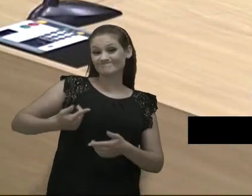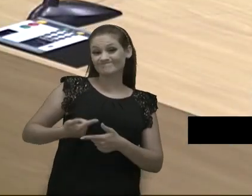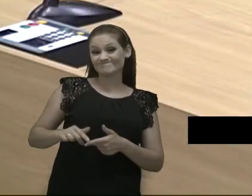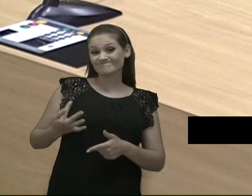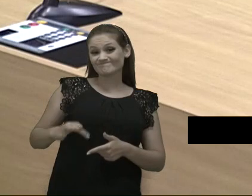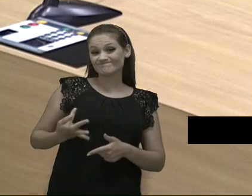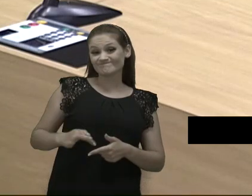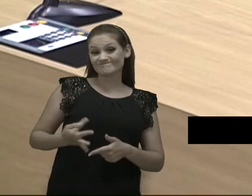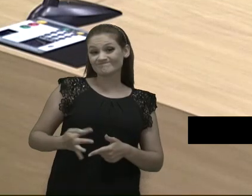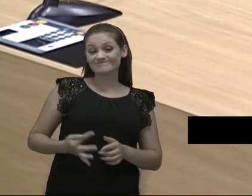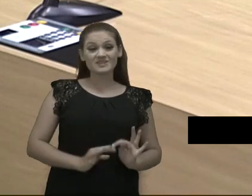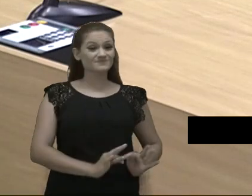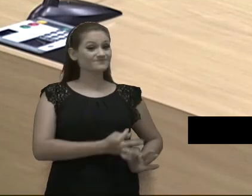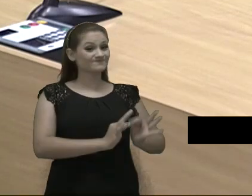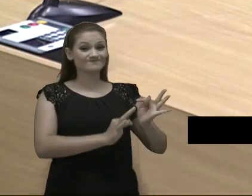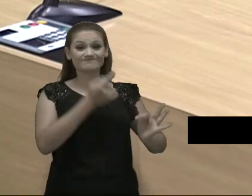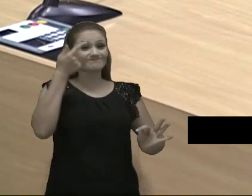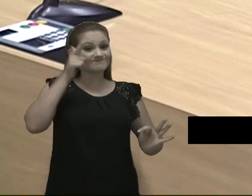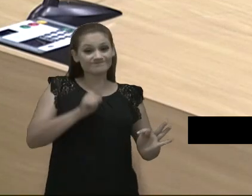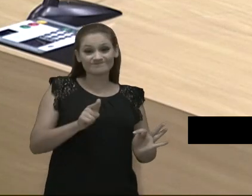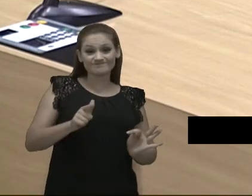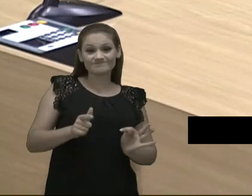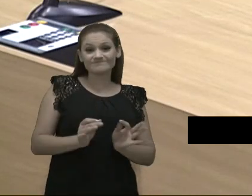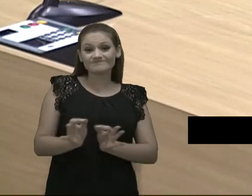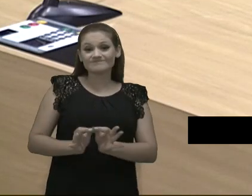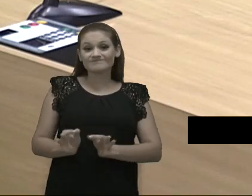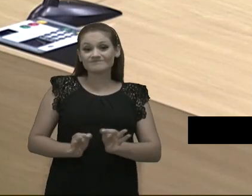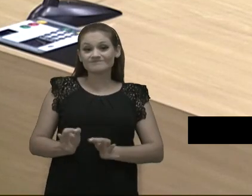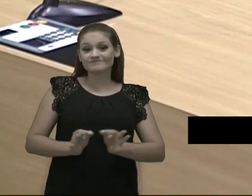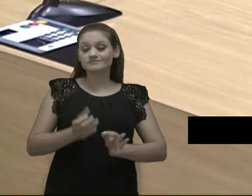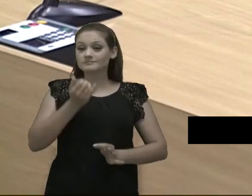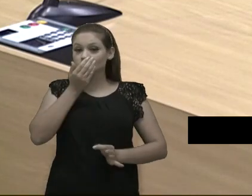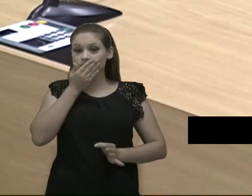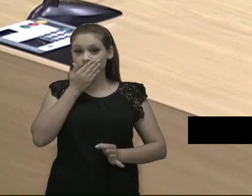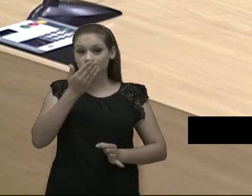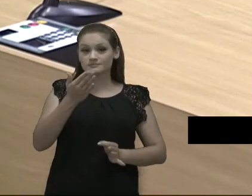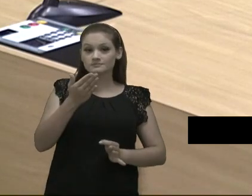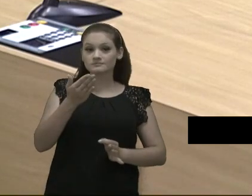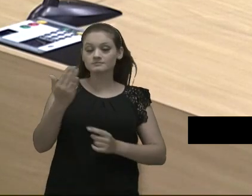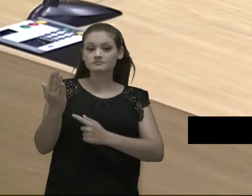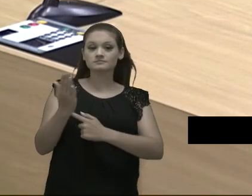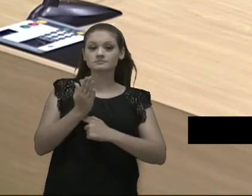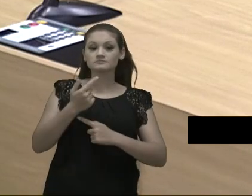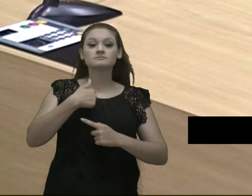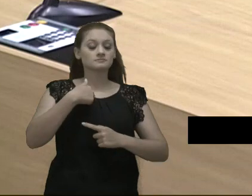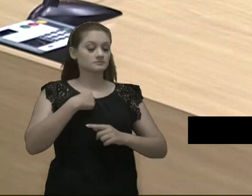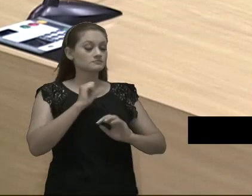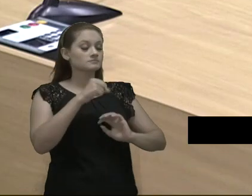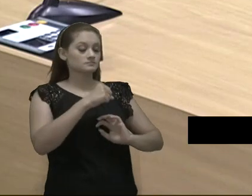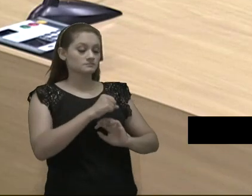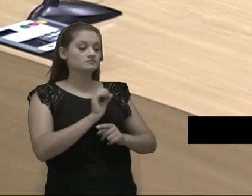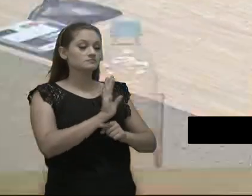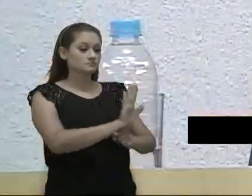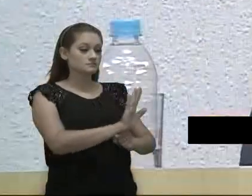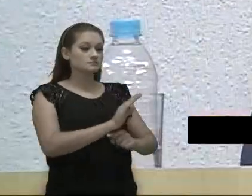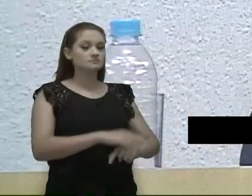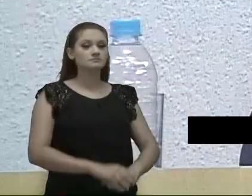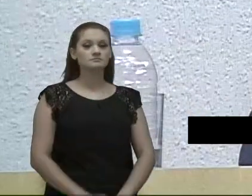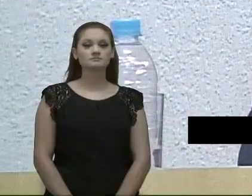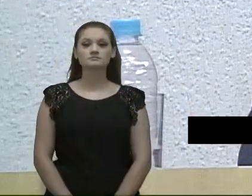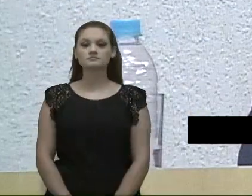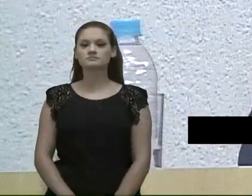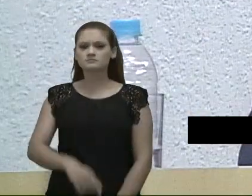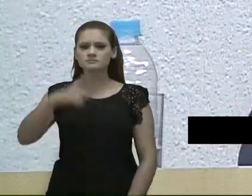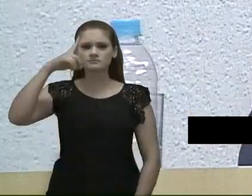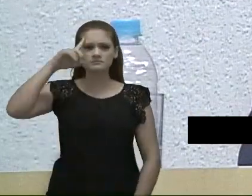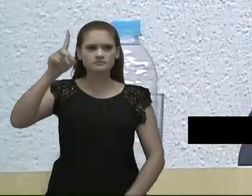com dificuldade técnica de poder fazer o reparo. E ela solicitou e eu me dispus a ir lá. Que